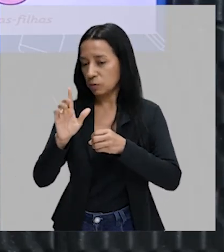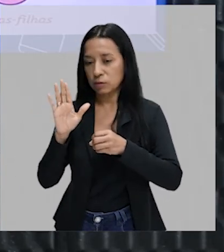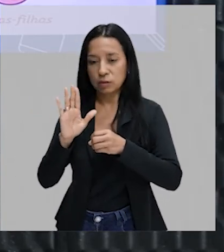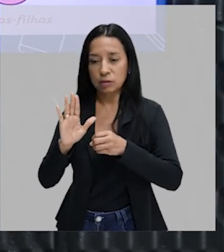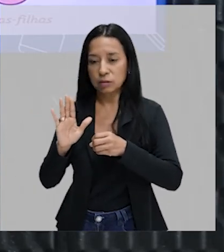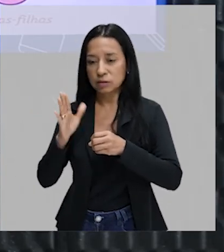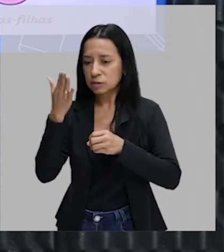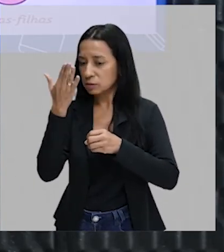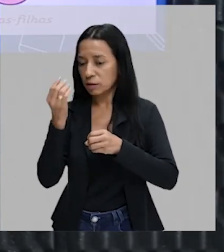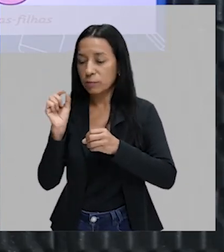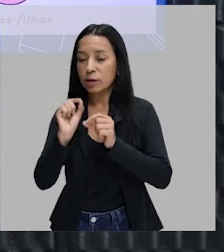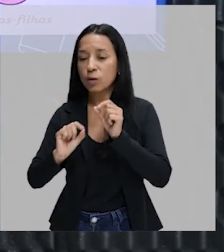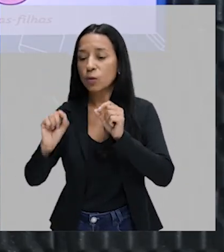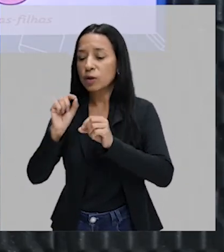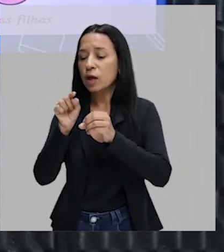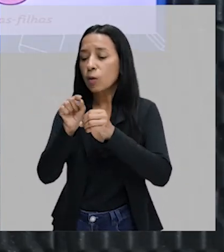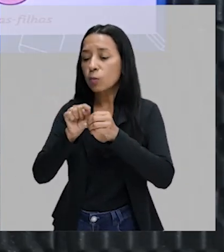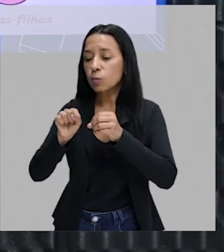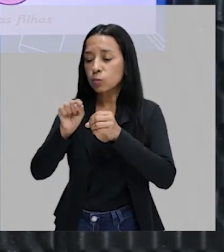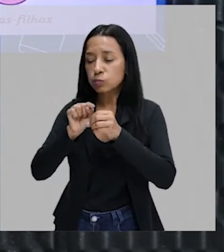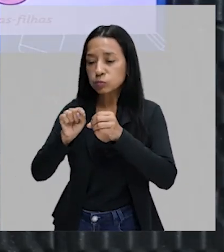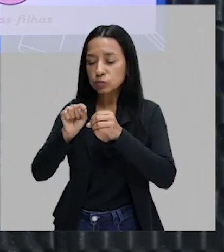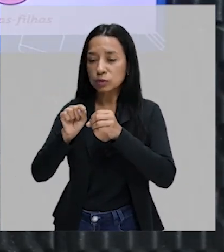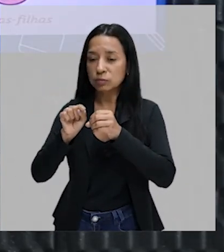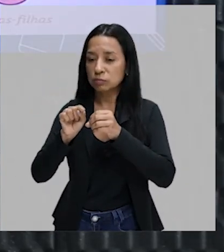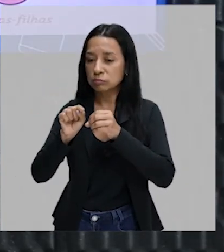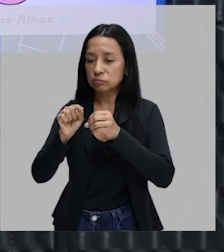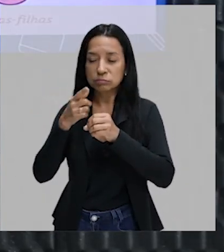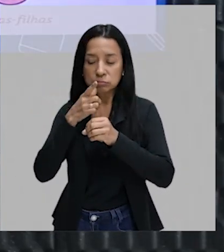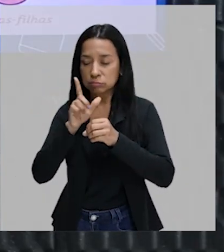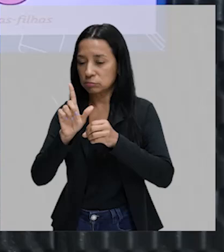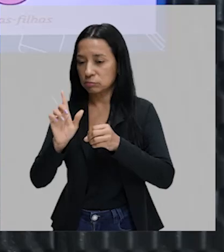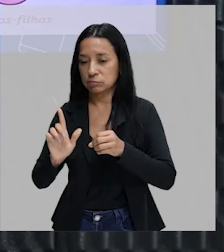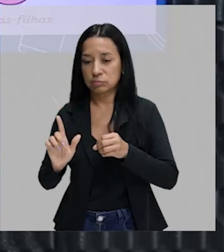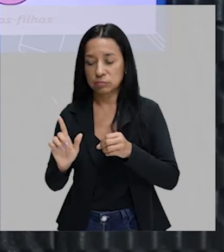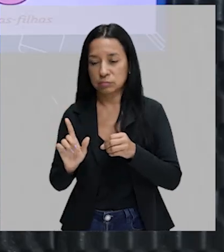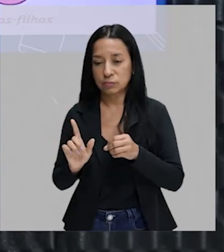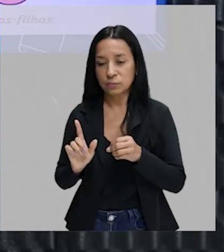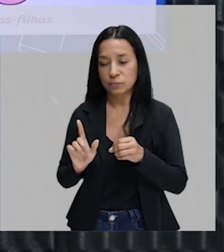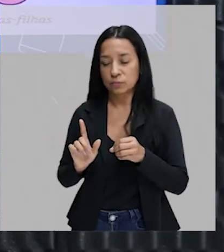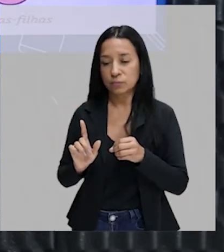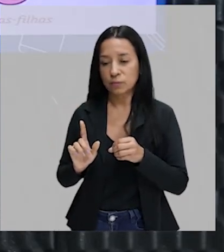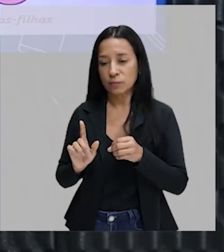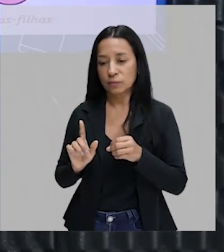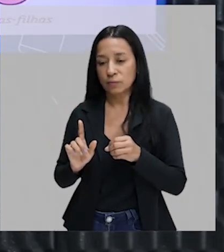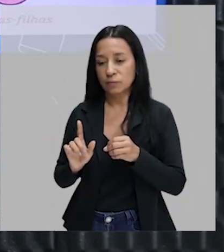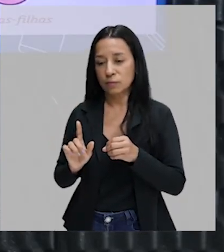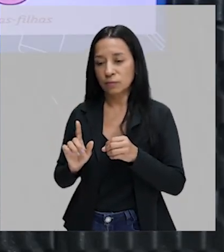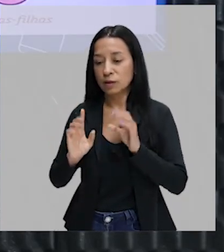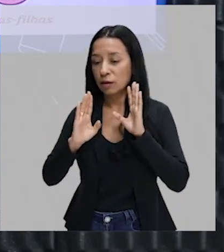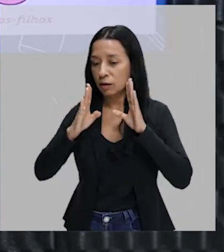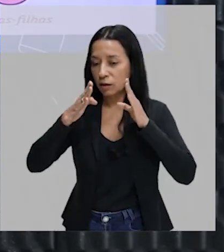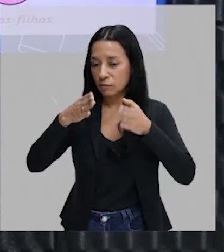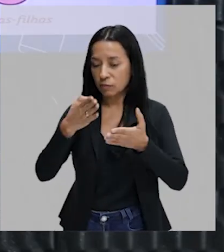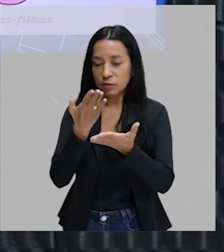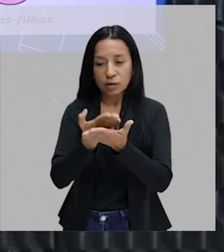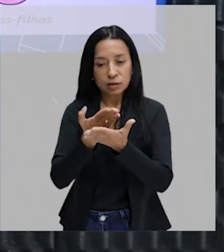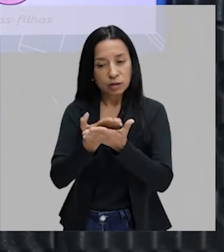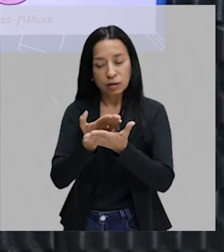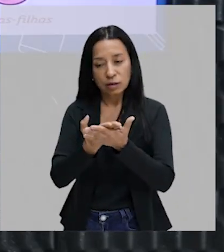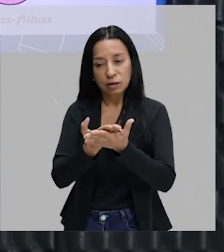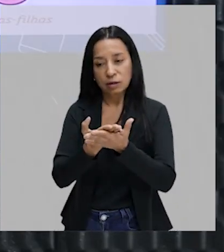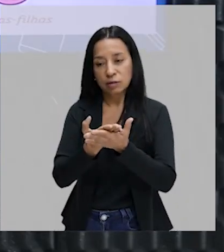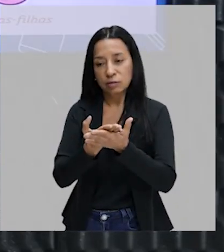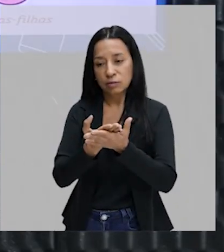mais distinguir o que é um núcleo, tá? Então, o foco da nossa aula não é nem sobre